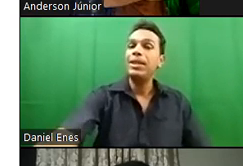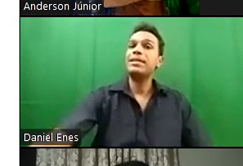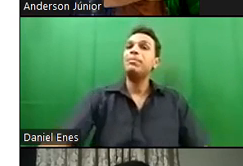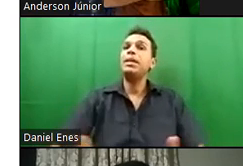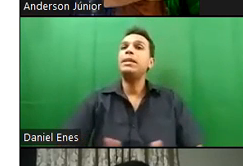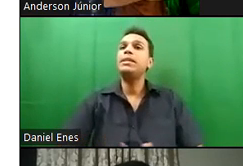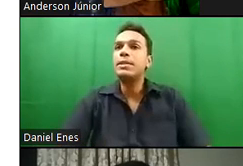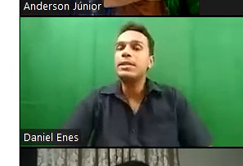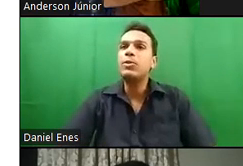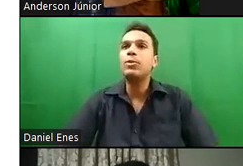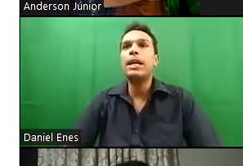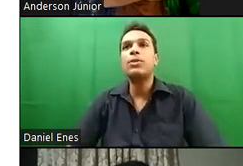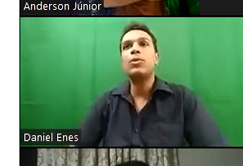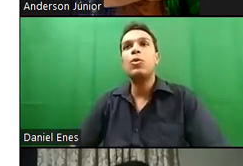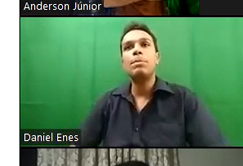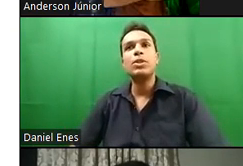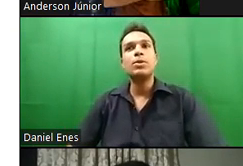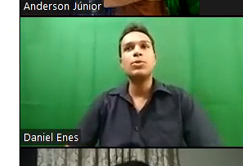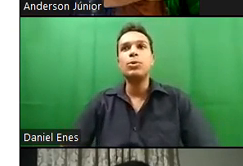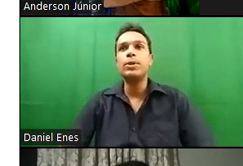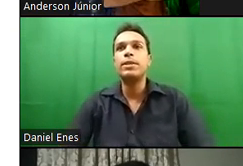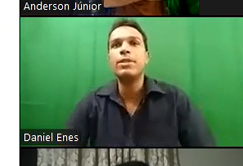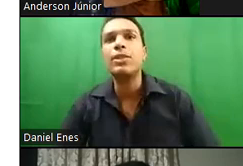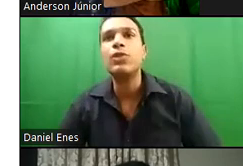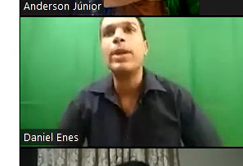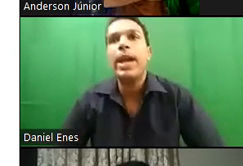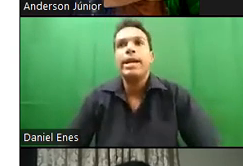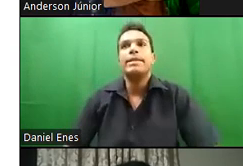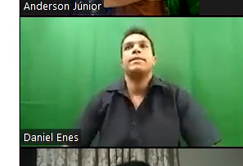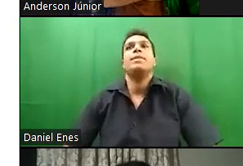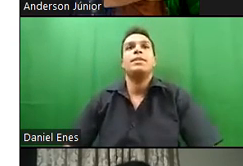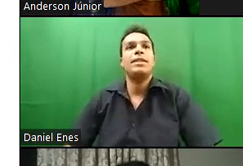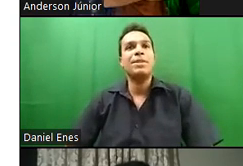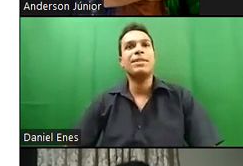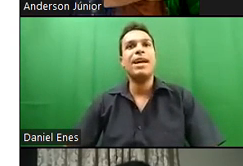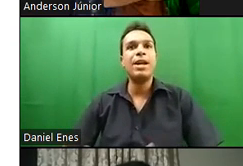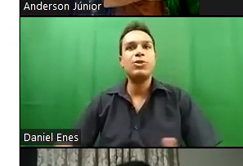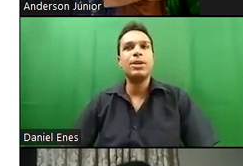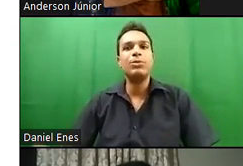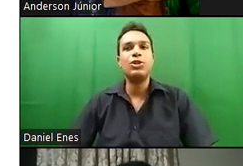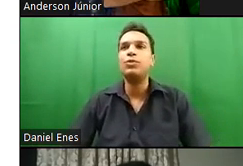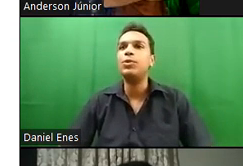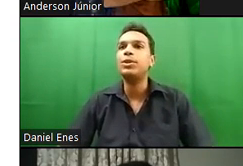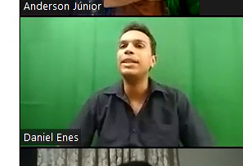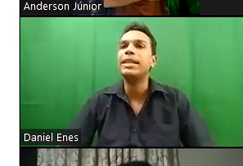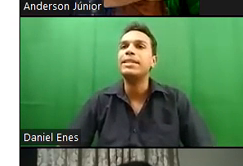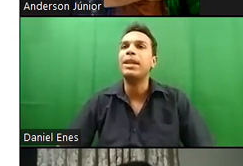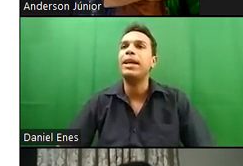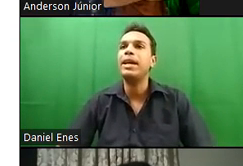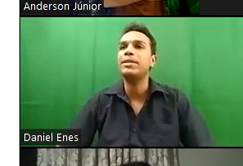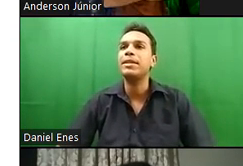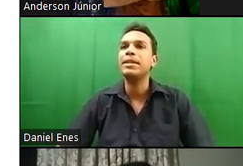Eu queria saber se vocês têm contato com alguma pessoa surda, se vocês conhecem, se vocês têm amizade, o que motivou estar aqui